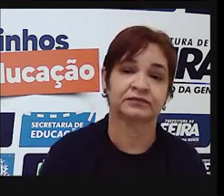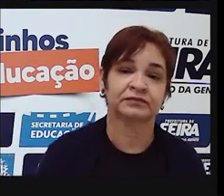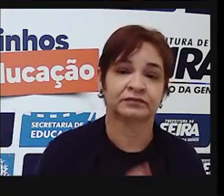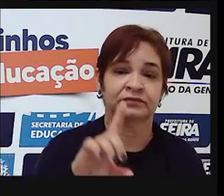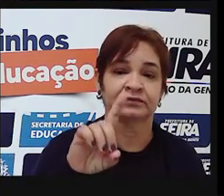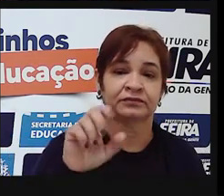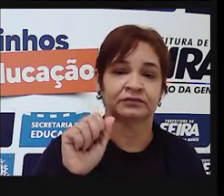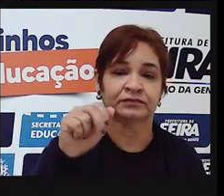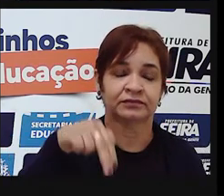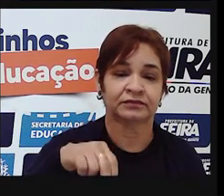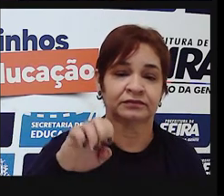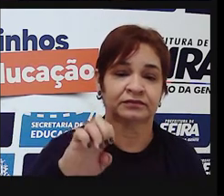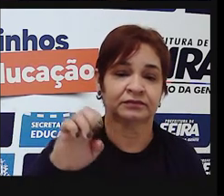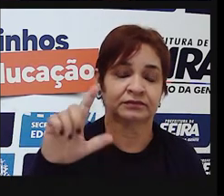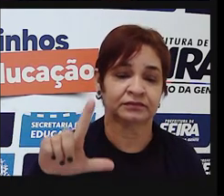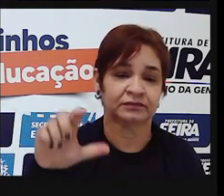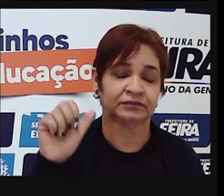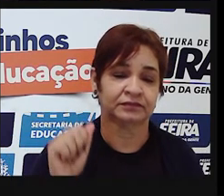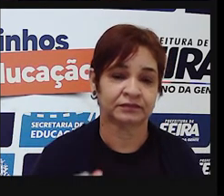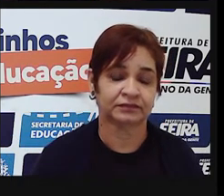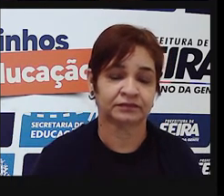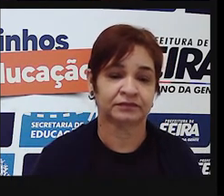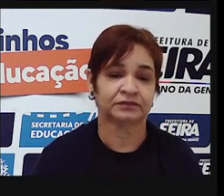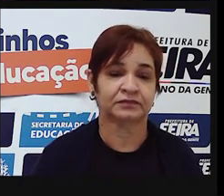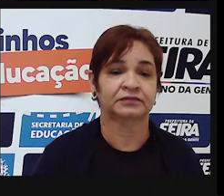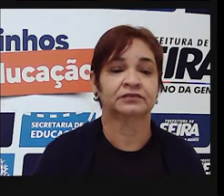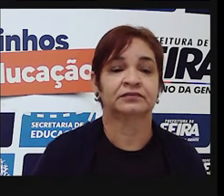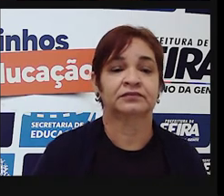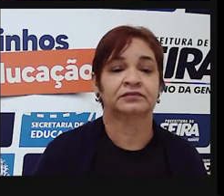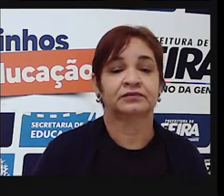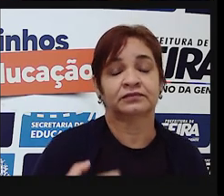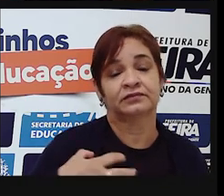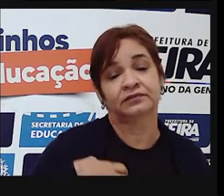nascida em Salvador em 1965,